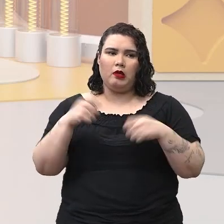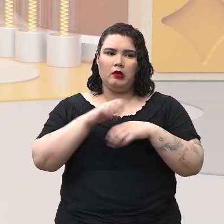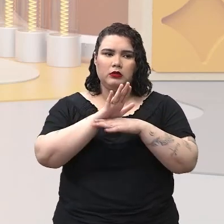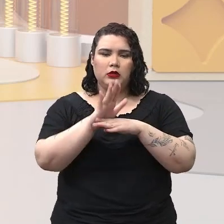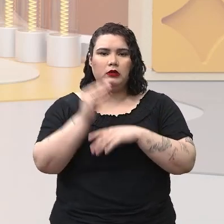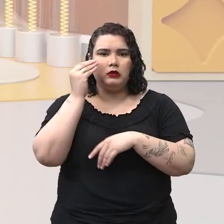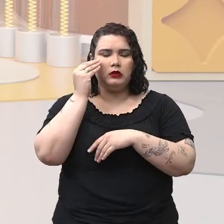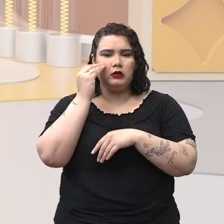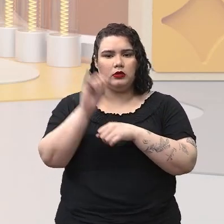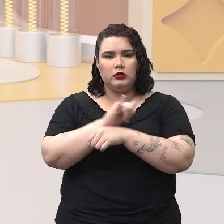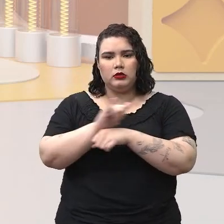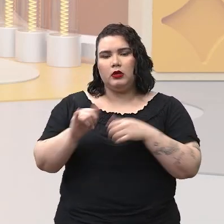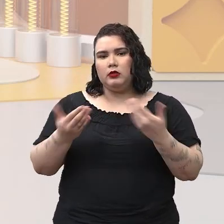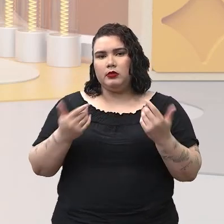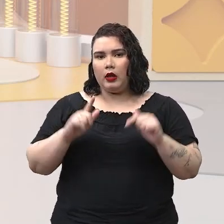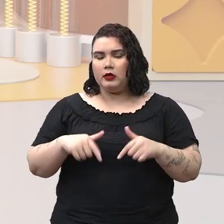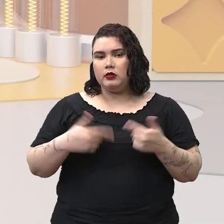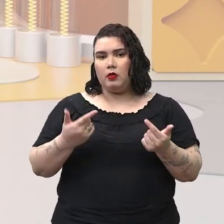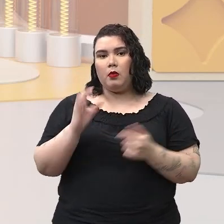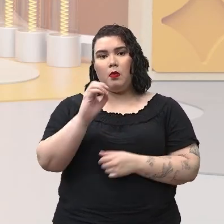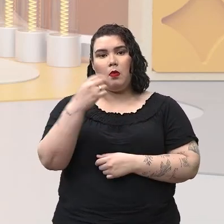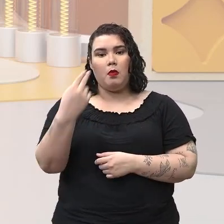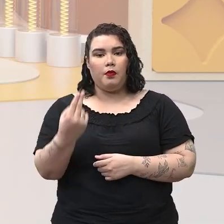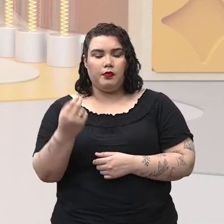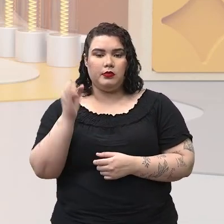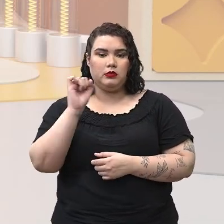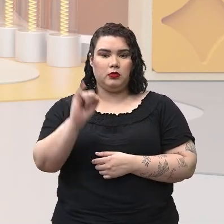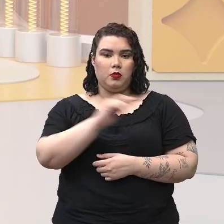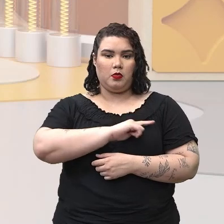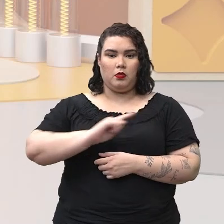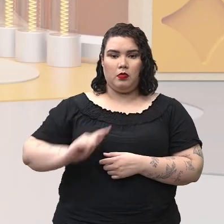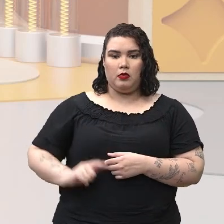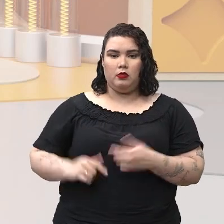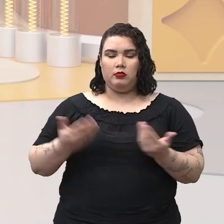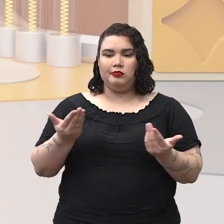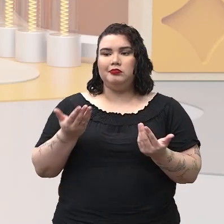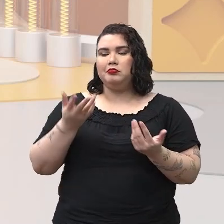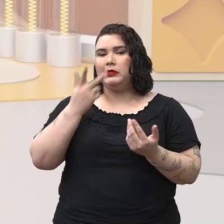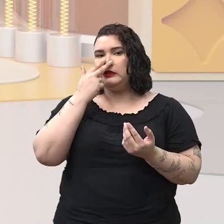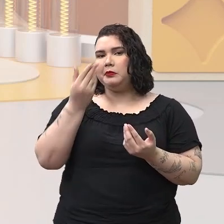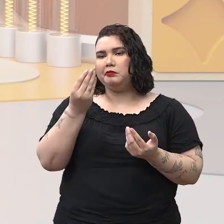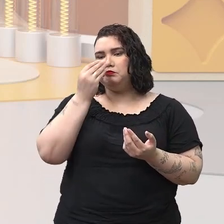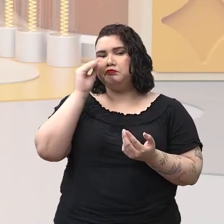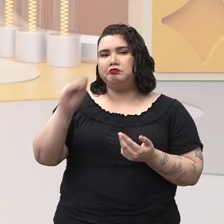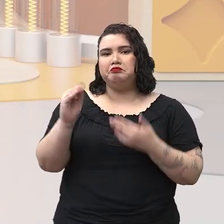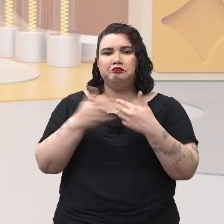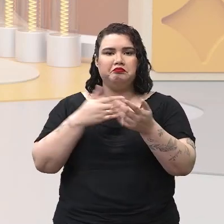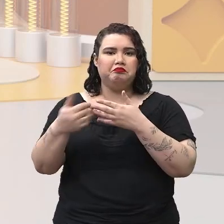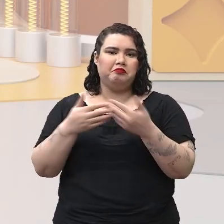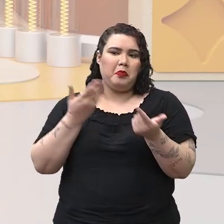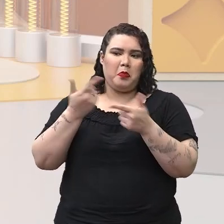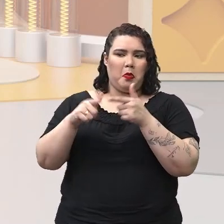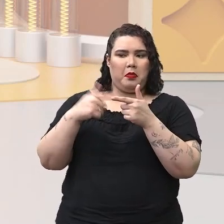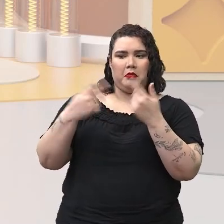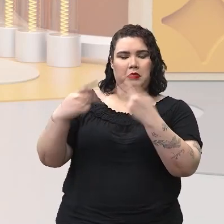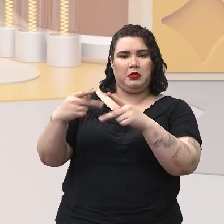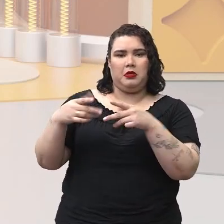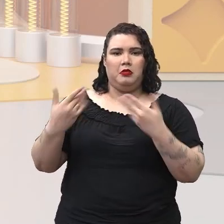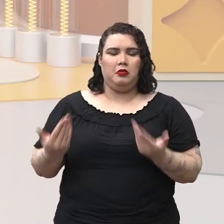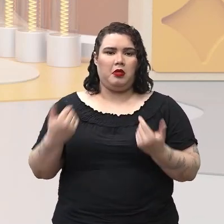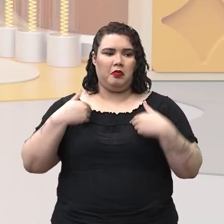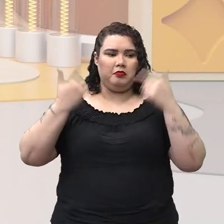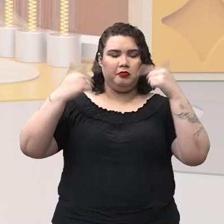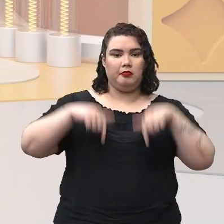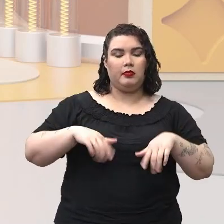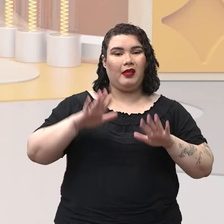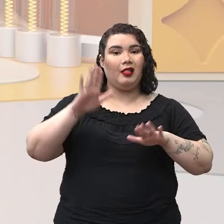pelo menos com a fala, né? Ou se quando é um governo que fala que não está nem aí, né, que não é problema não sei o quê, é problema da própria pessoa.